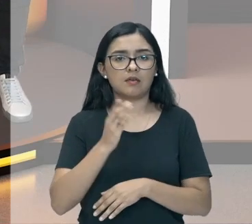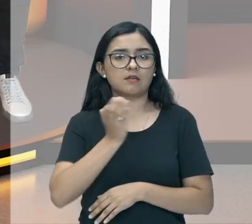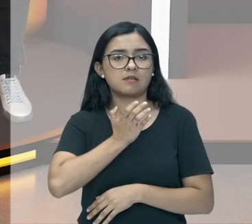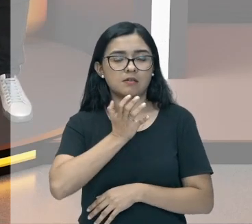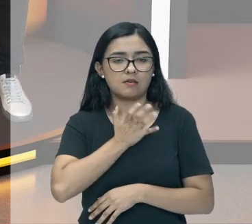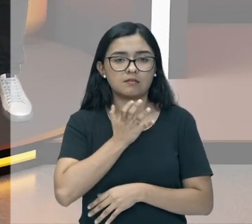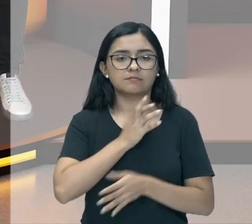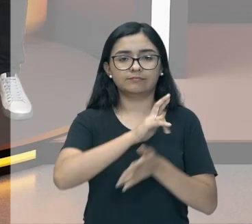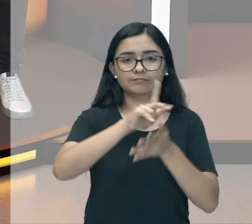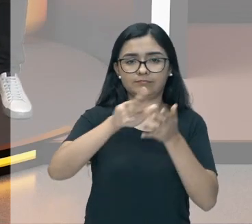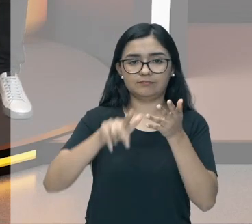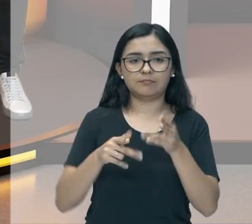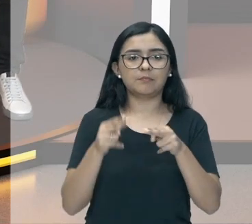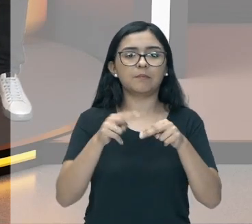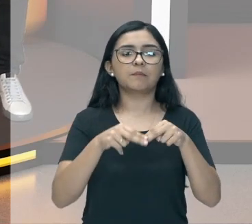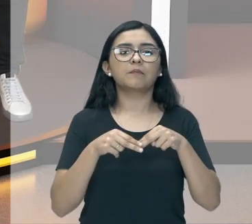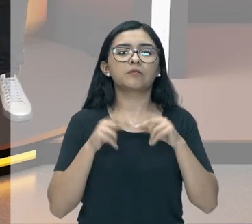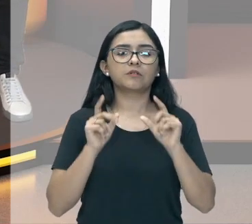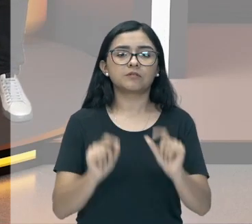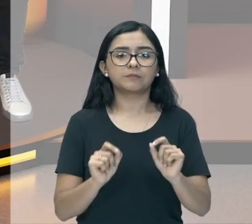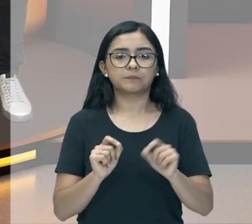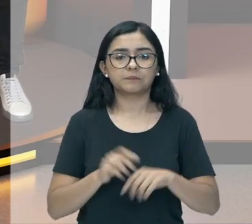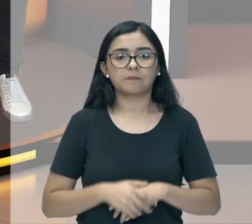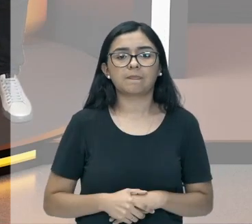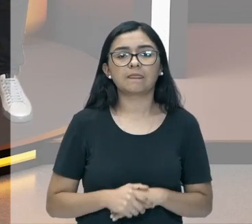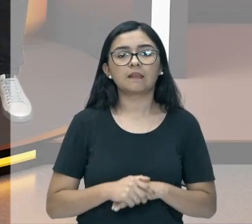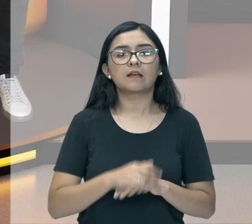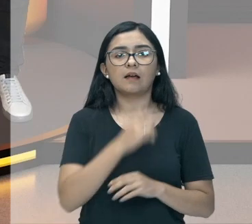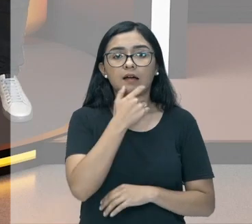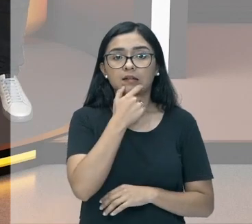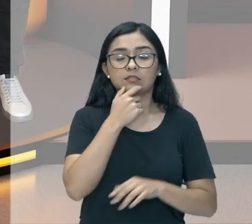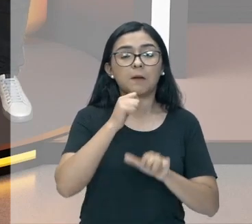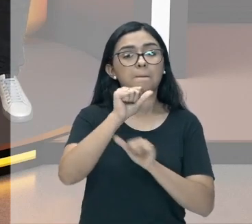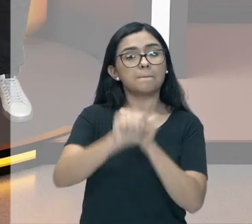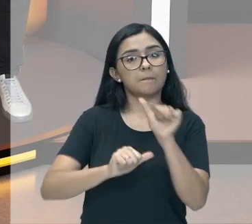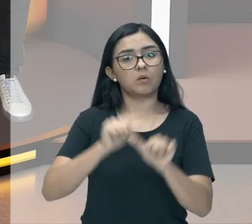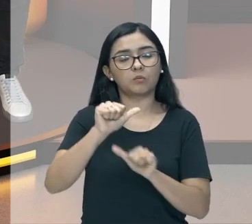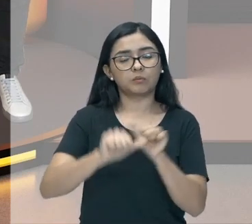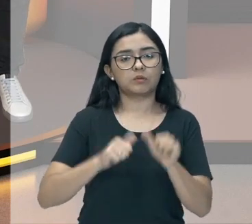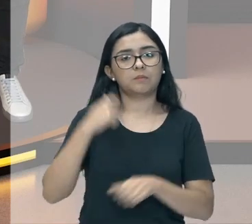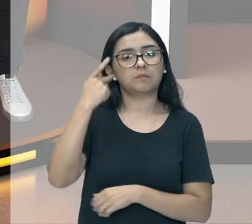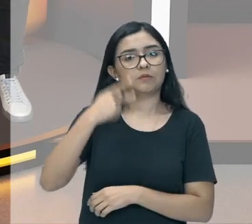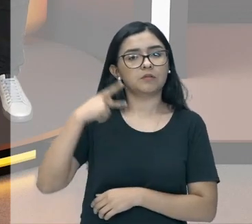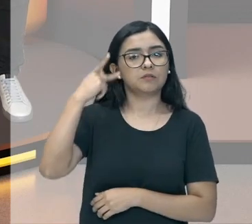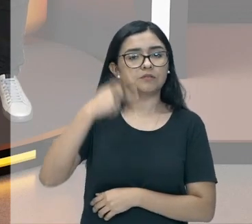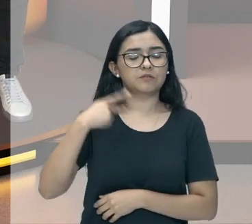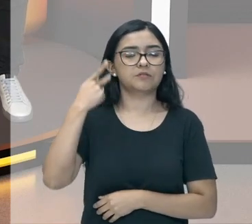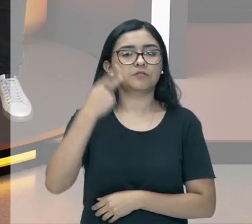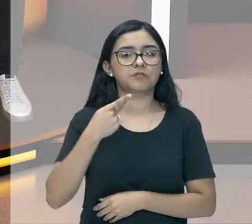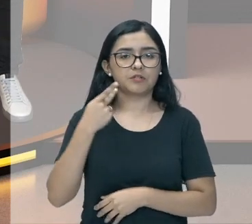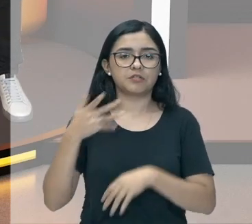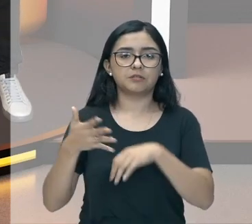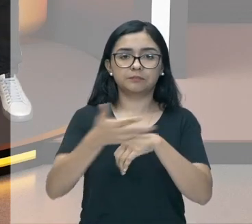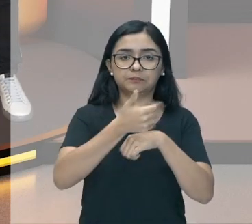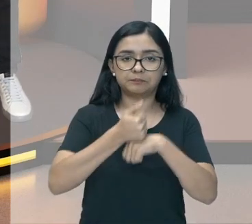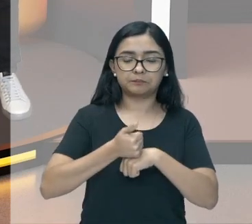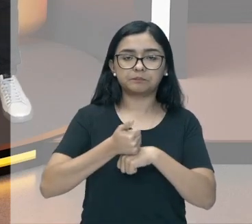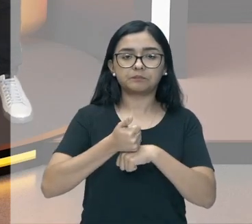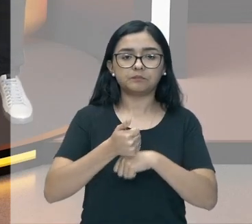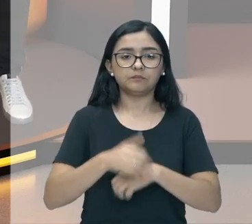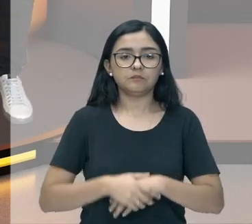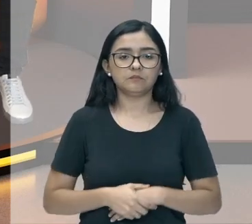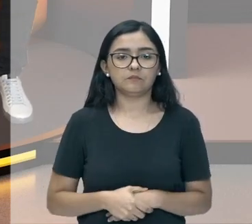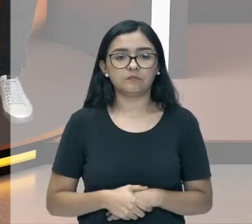vamos ver o título da nossa a Inglaterra muda a sua política, né? A política de colonização. Vejam